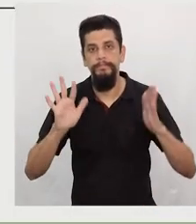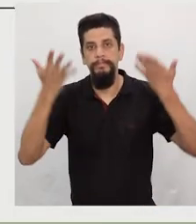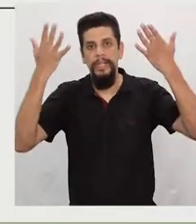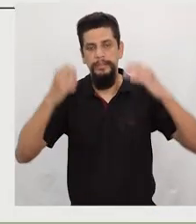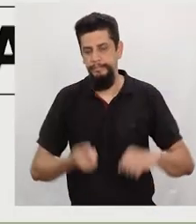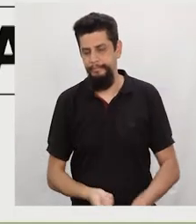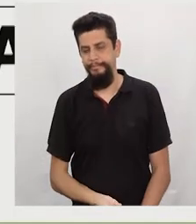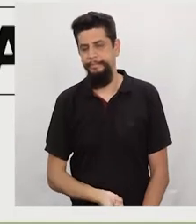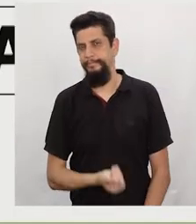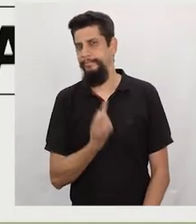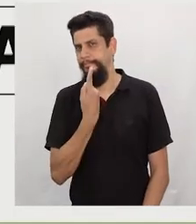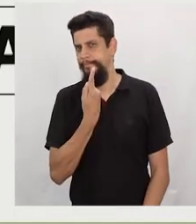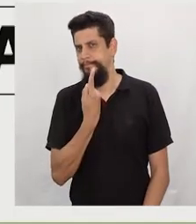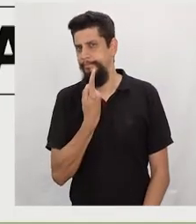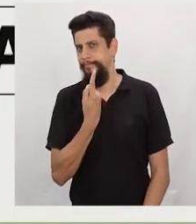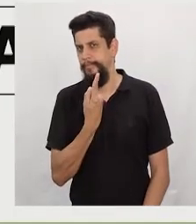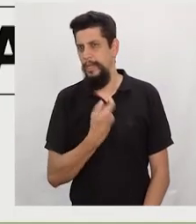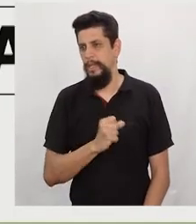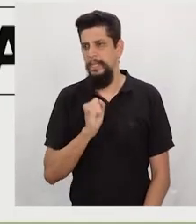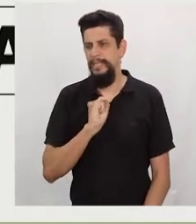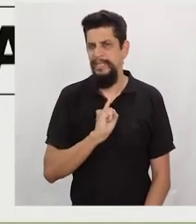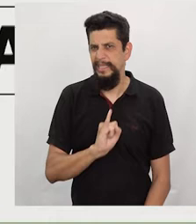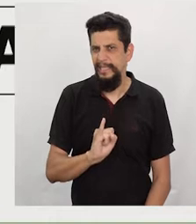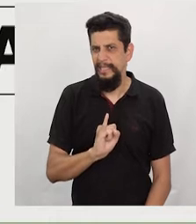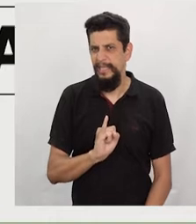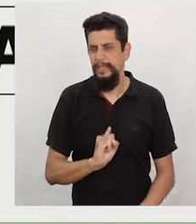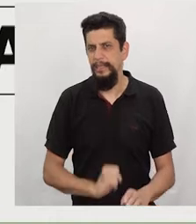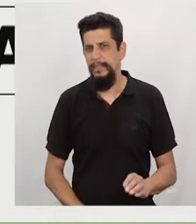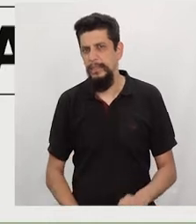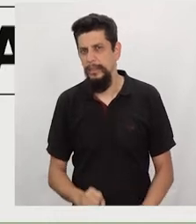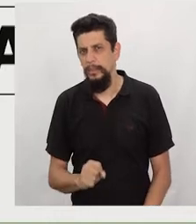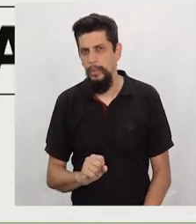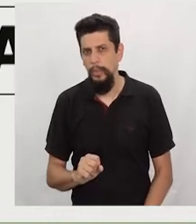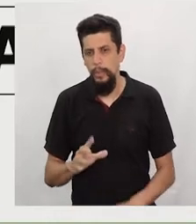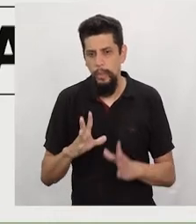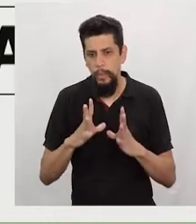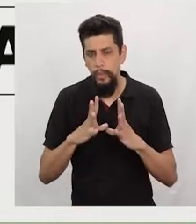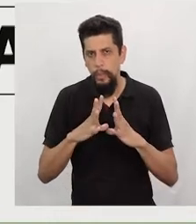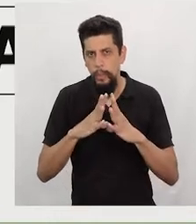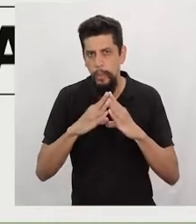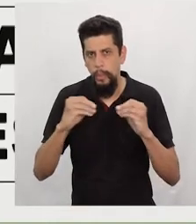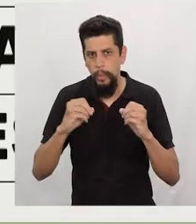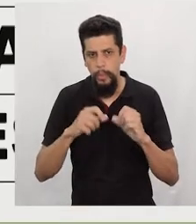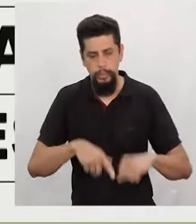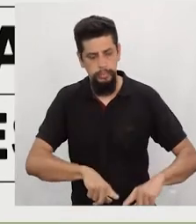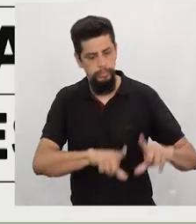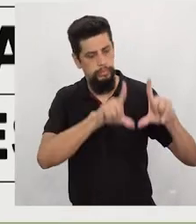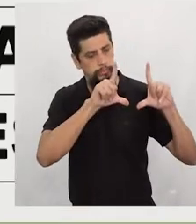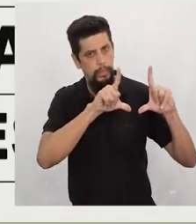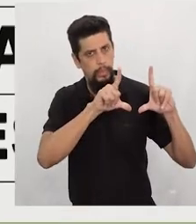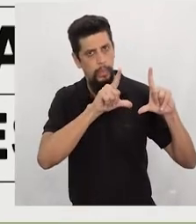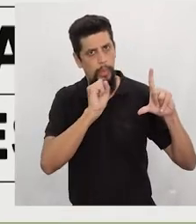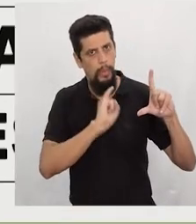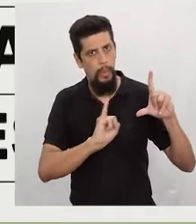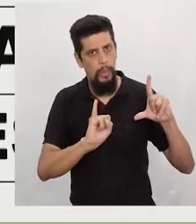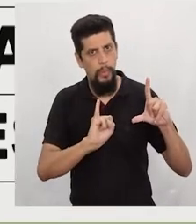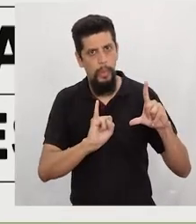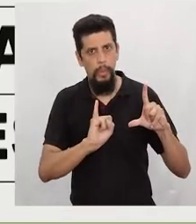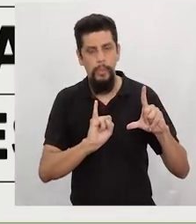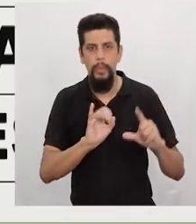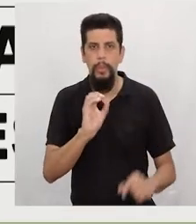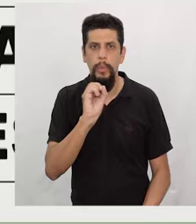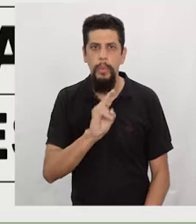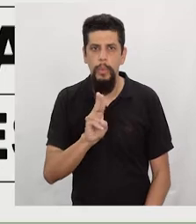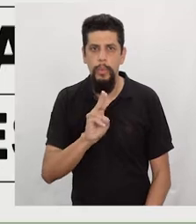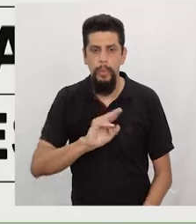muito estranha? Será que era sobre o sumiço de um quadro? Ou